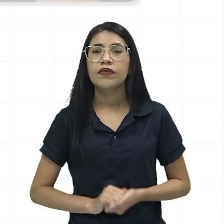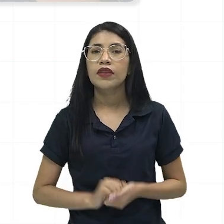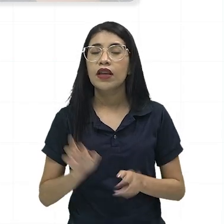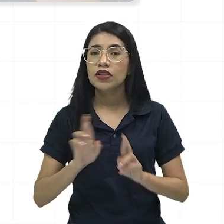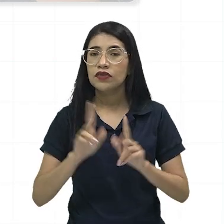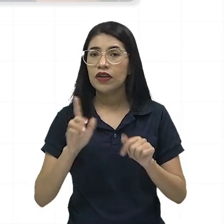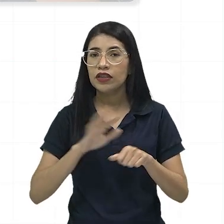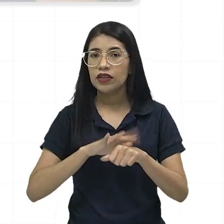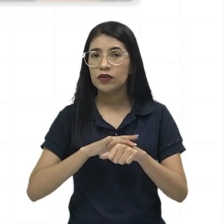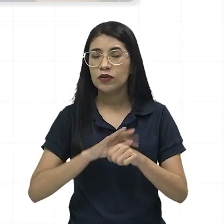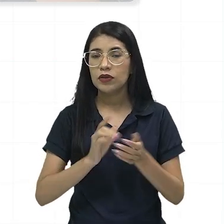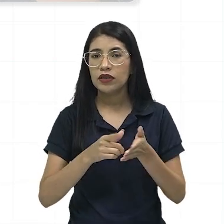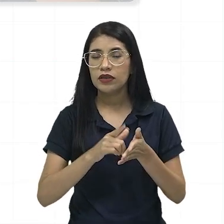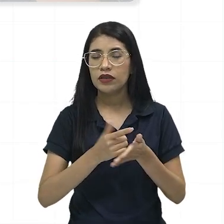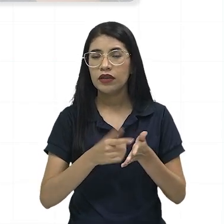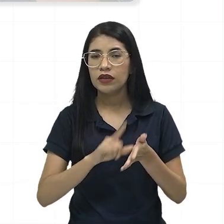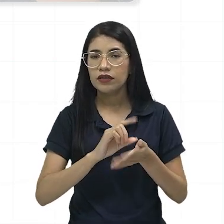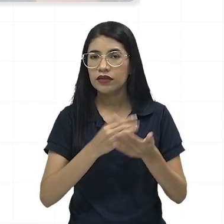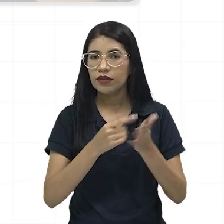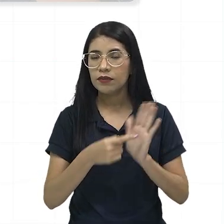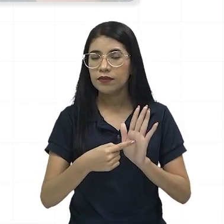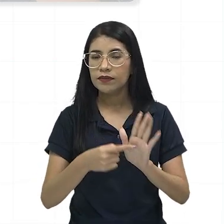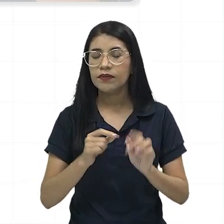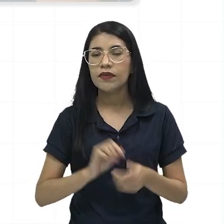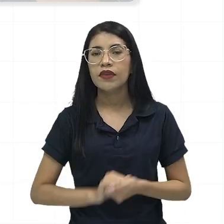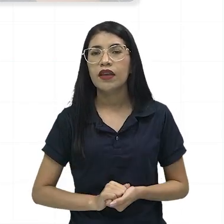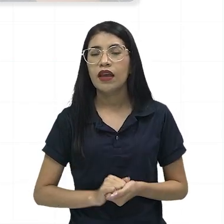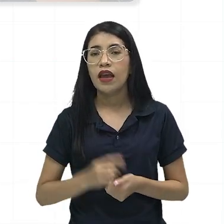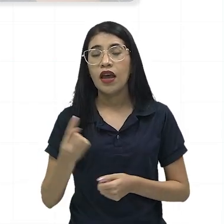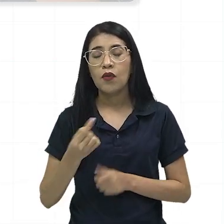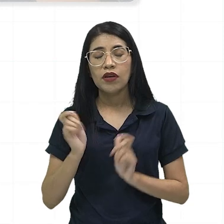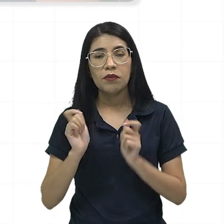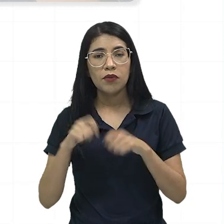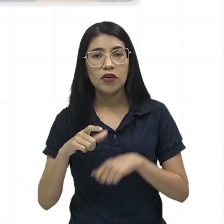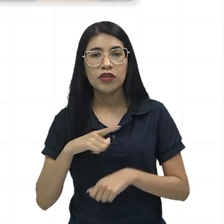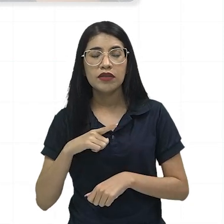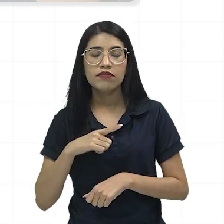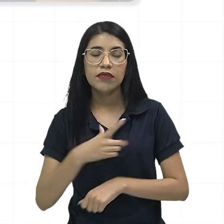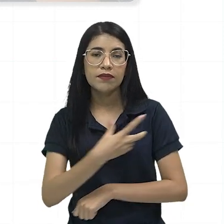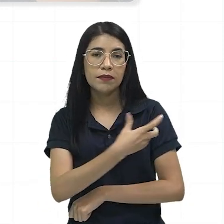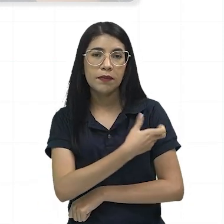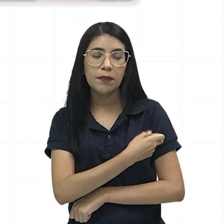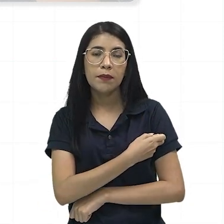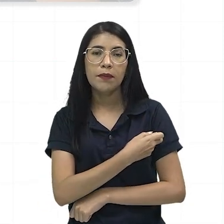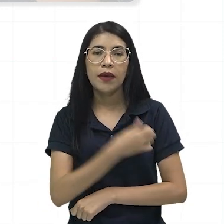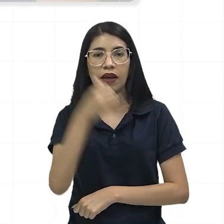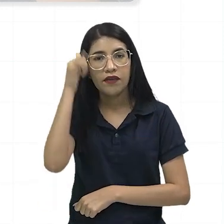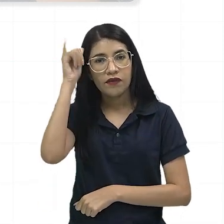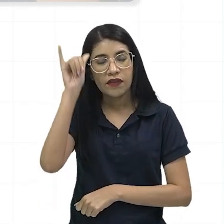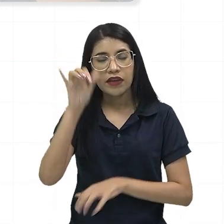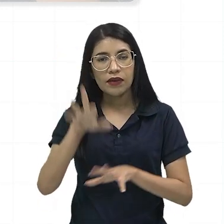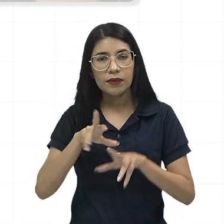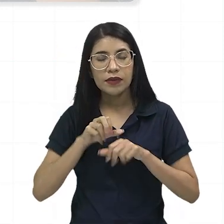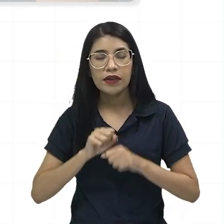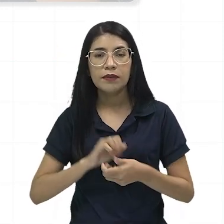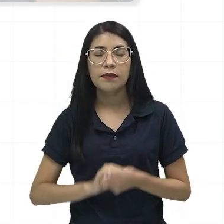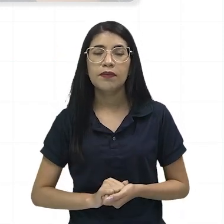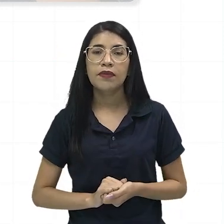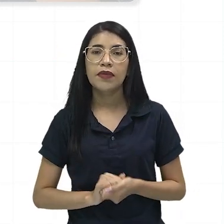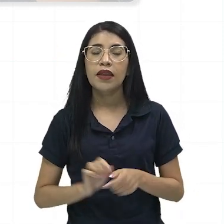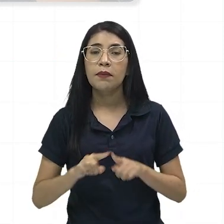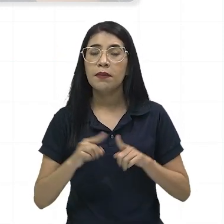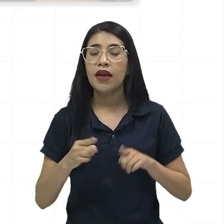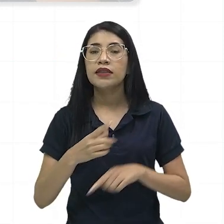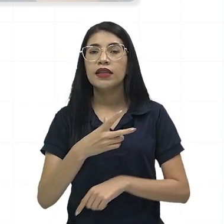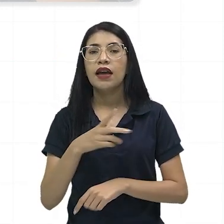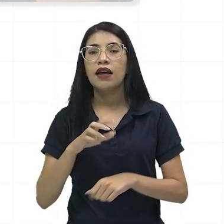gente falou, a febre amarela é a única que possui vacina para imunizar contra essa doença. Claro, com exceção da dengue,